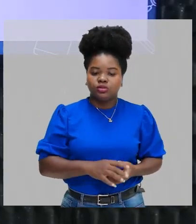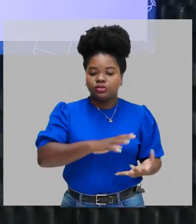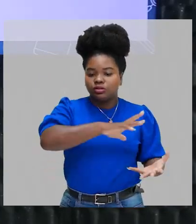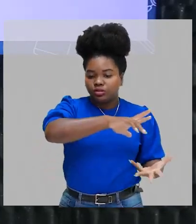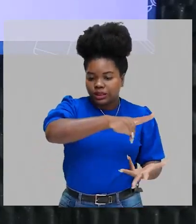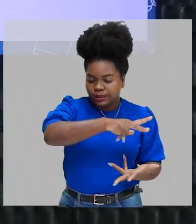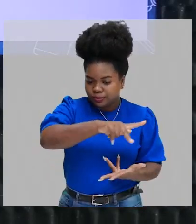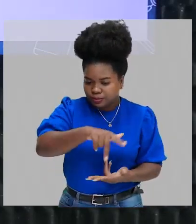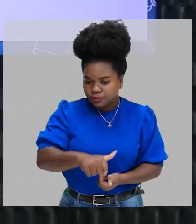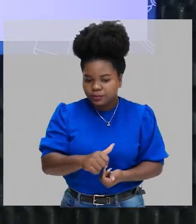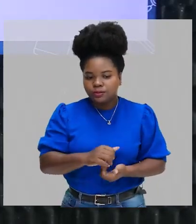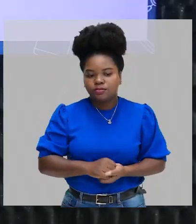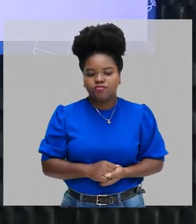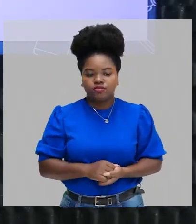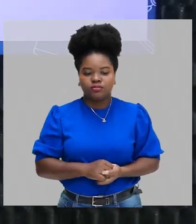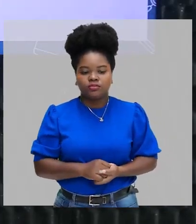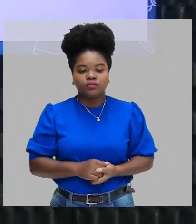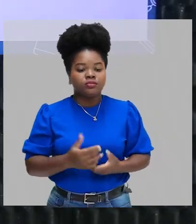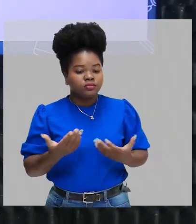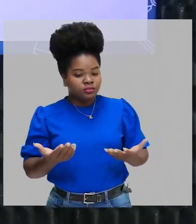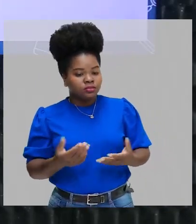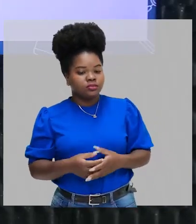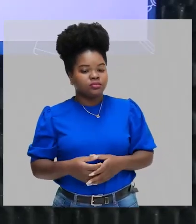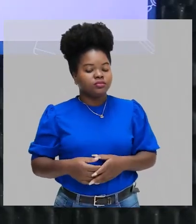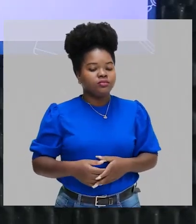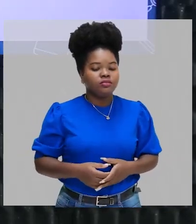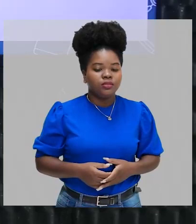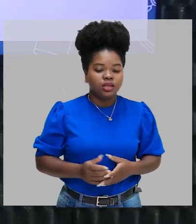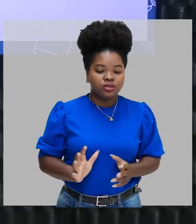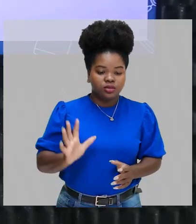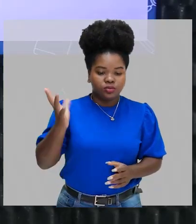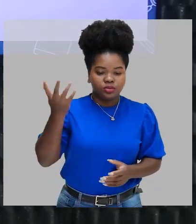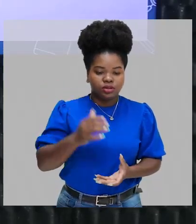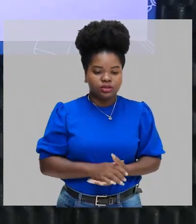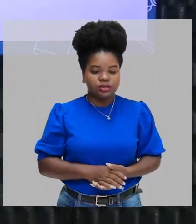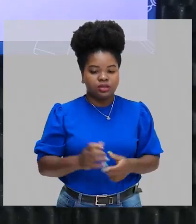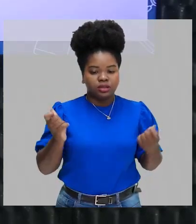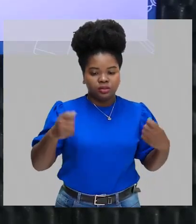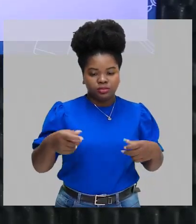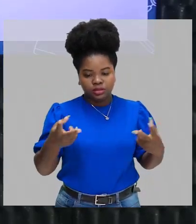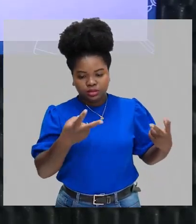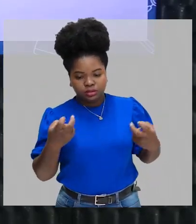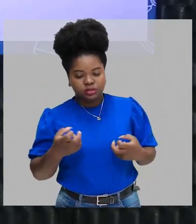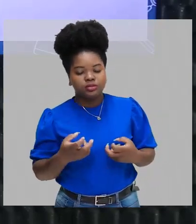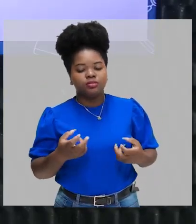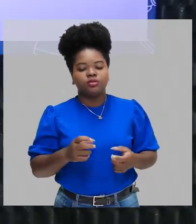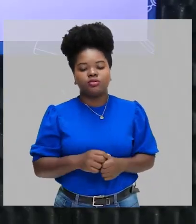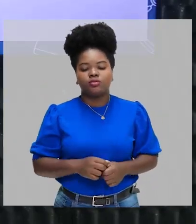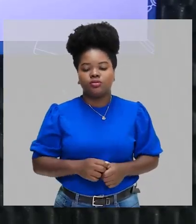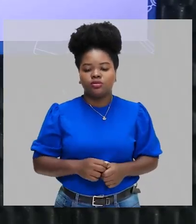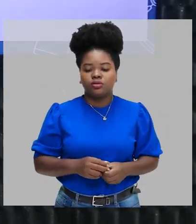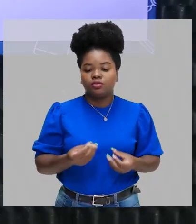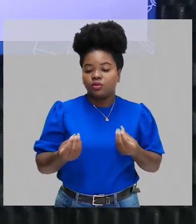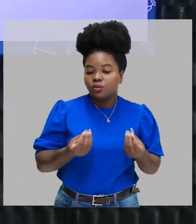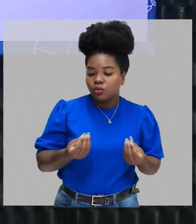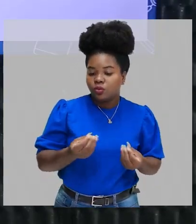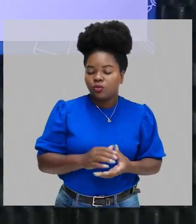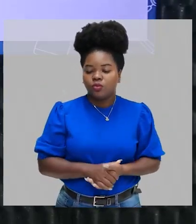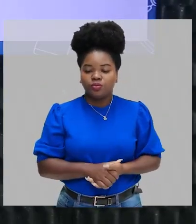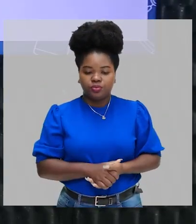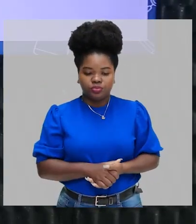mundial. Essas evidências podem ser percebidas nos seguintes fenômenos. Então, a gente vai ver aqui